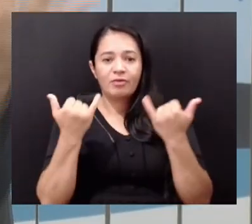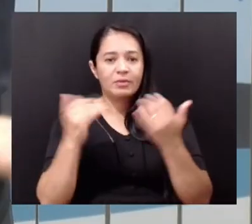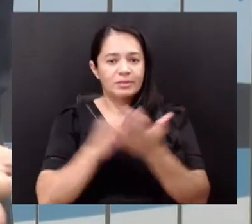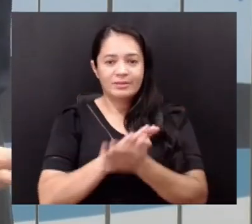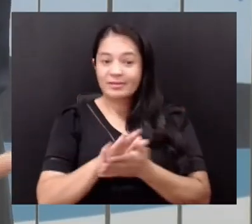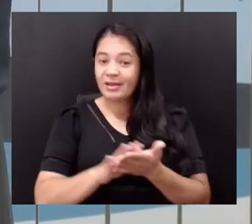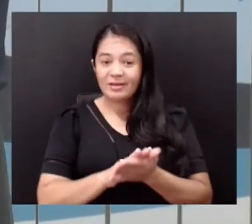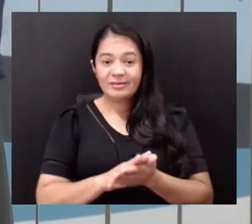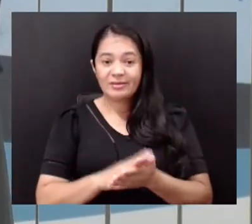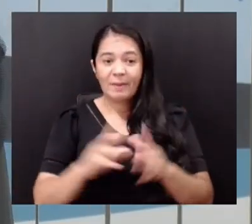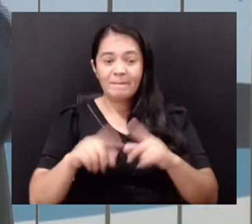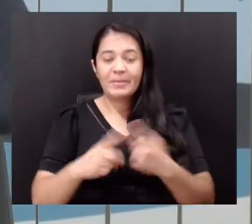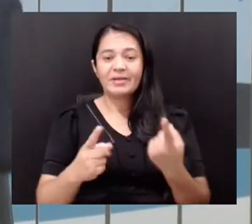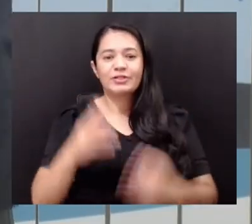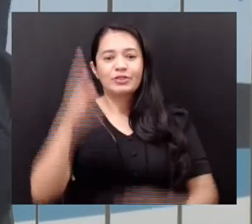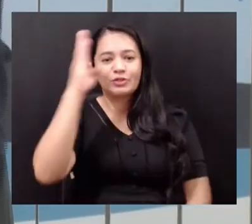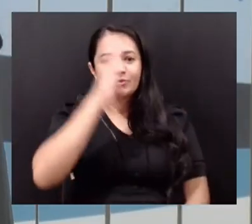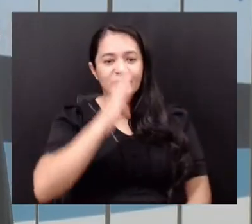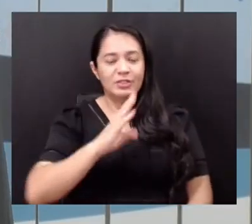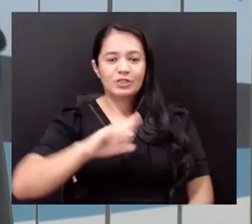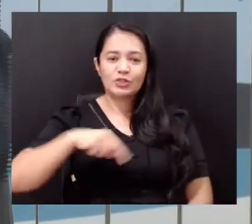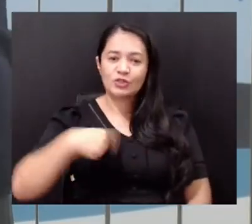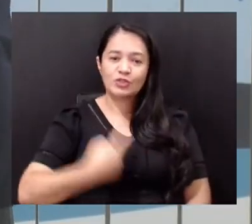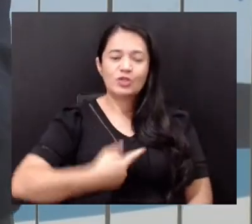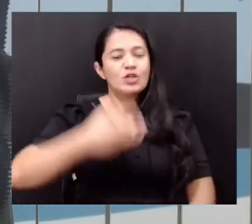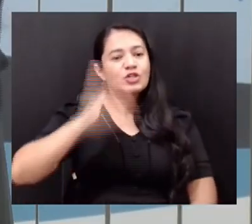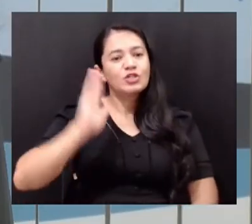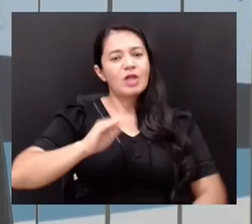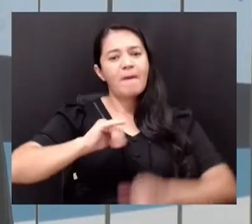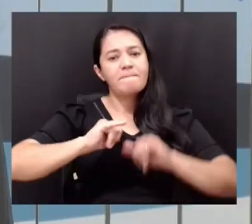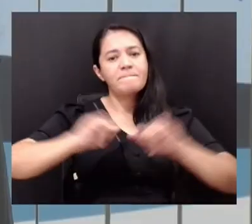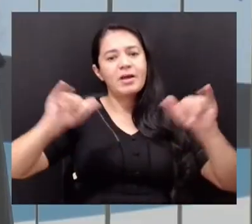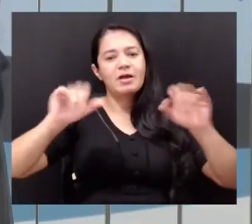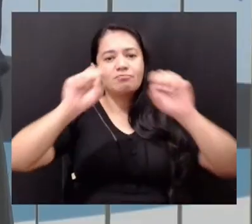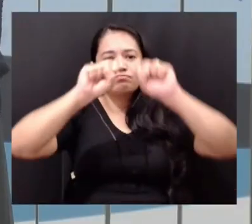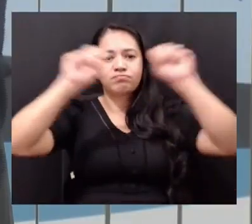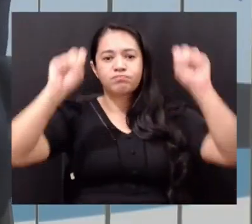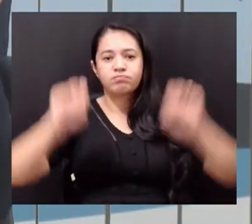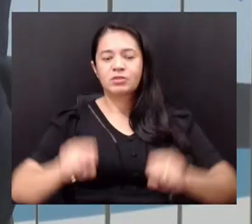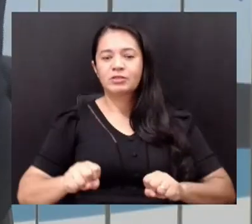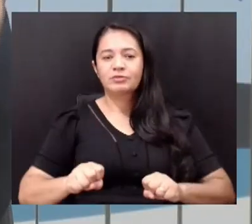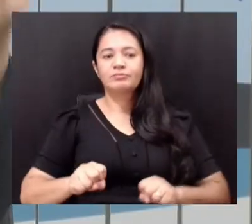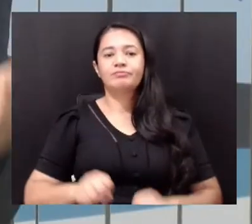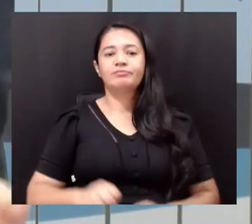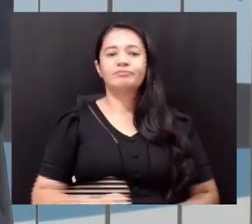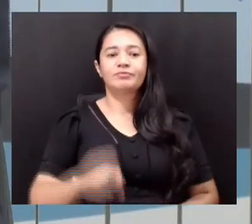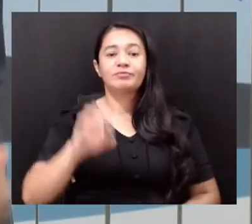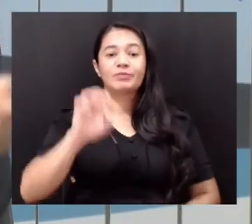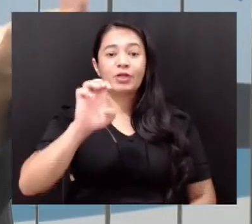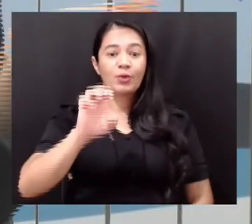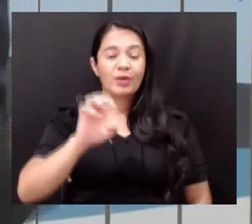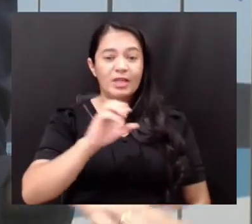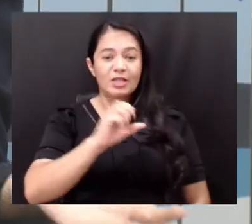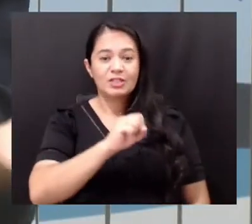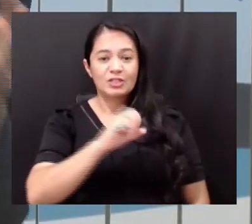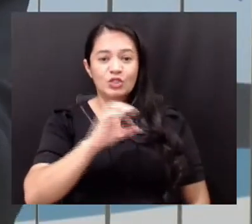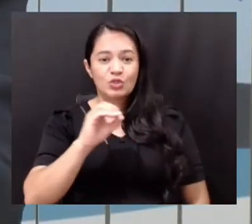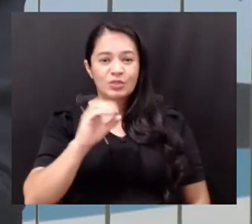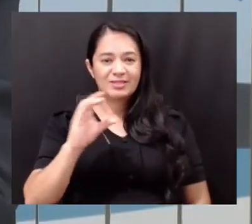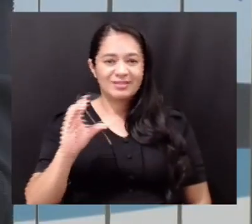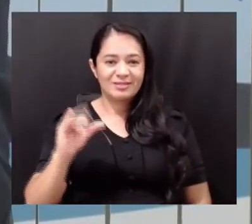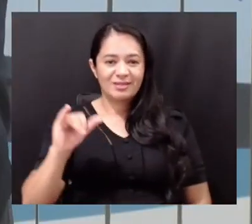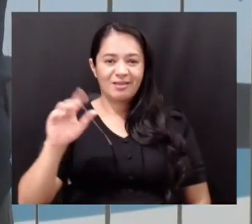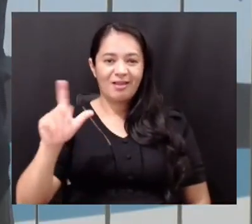já passa as informações direto pelo sistema, pelo e-social, e quando necessário e quando